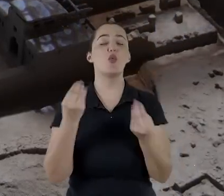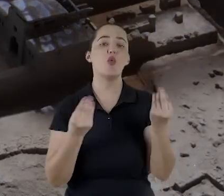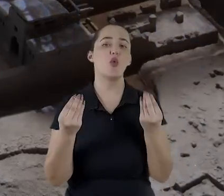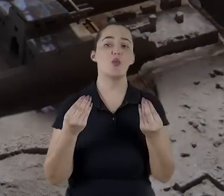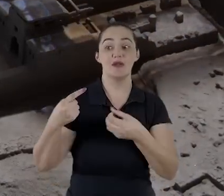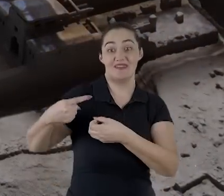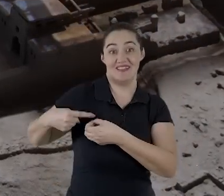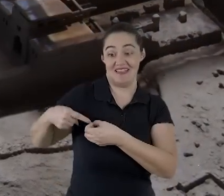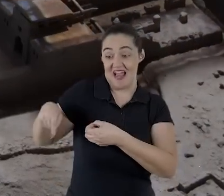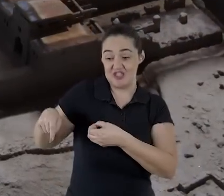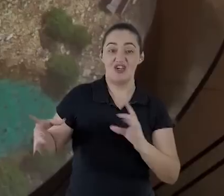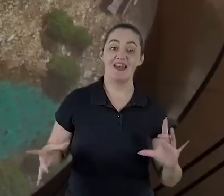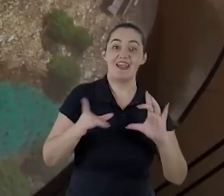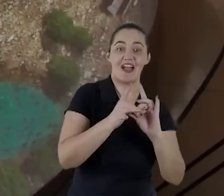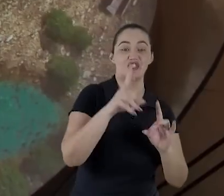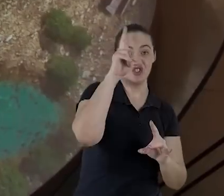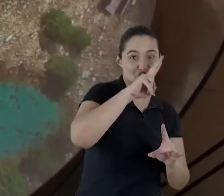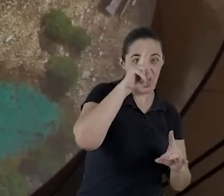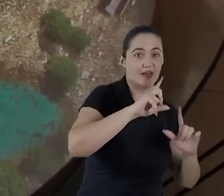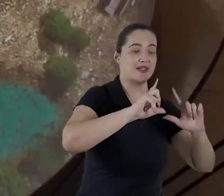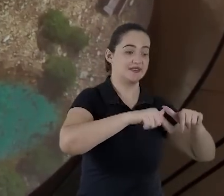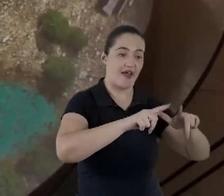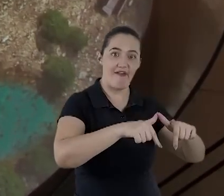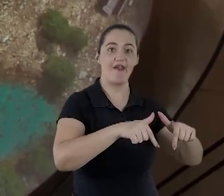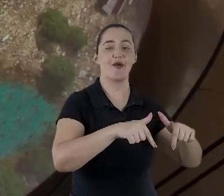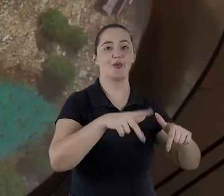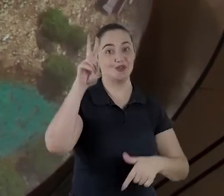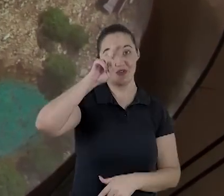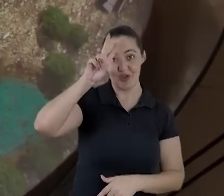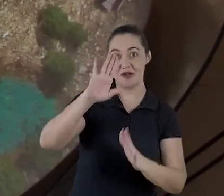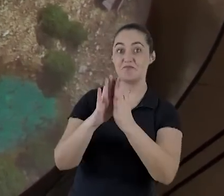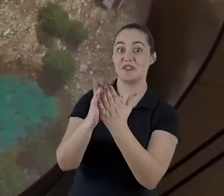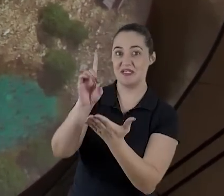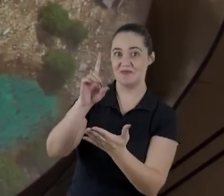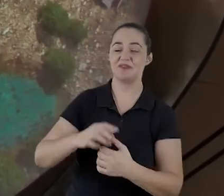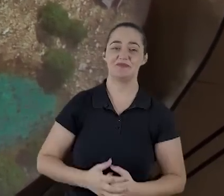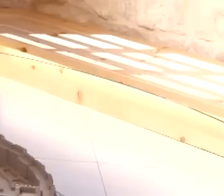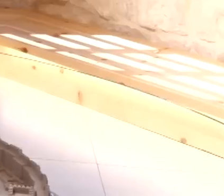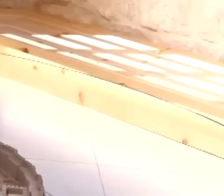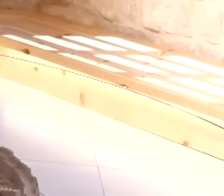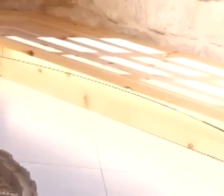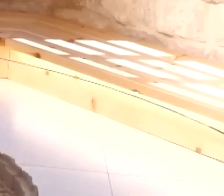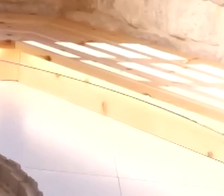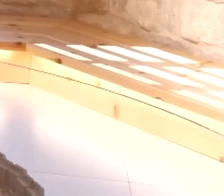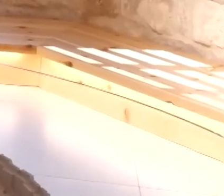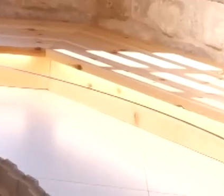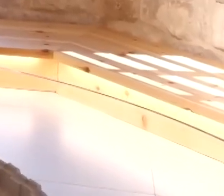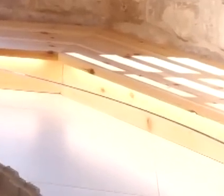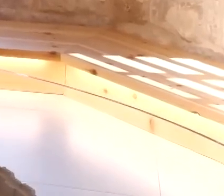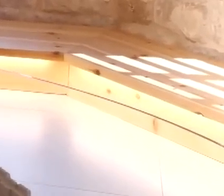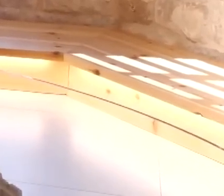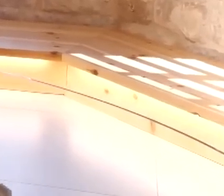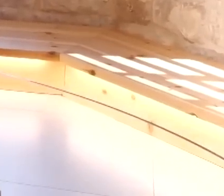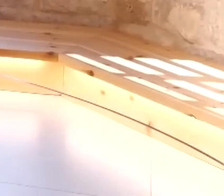dessa cidade com a história de Israel, com a história da Bíblia e muito mais que nós temos para apresentar.